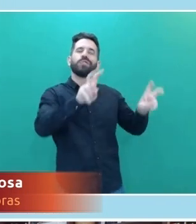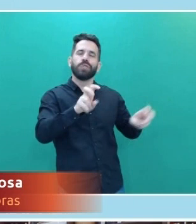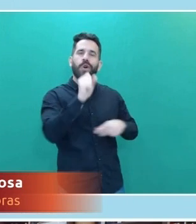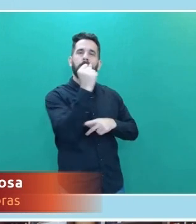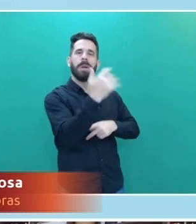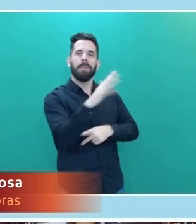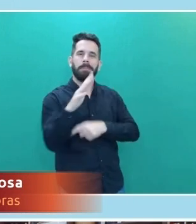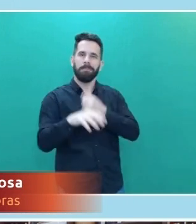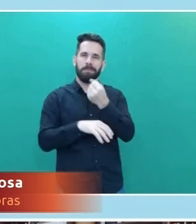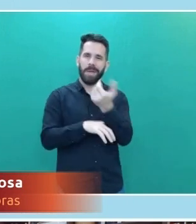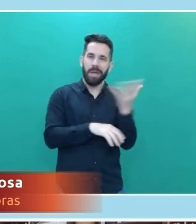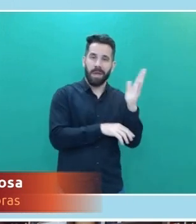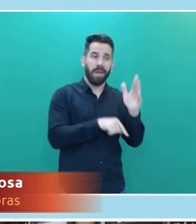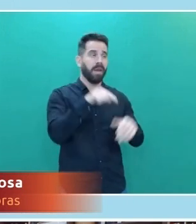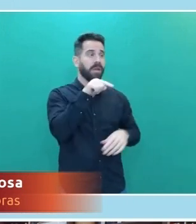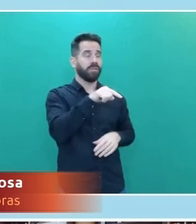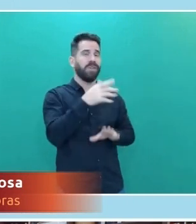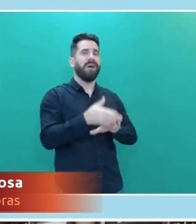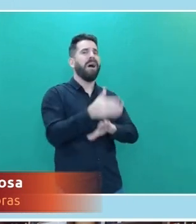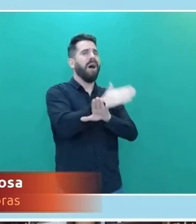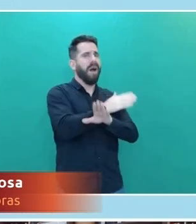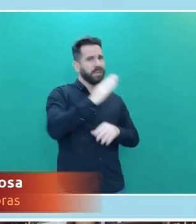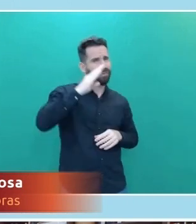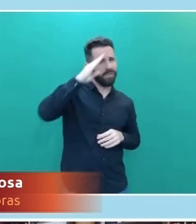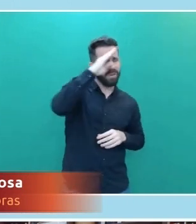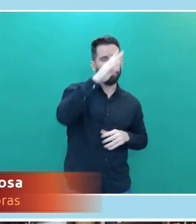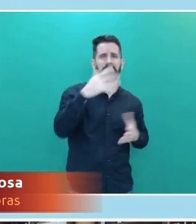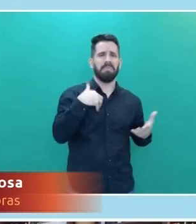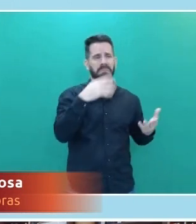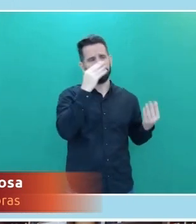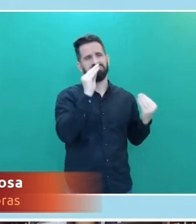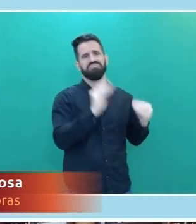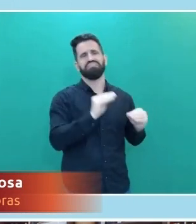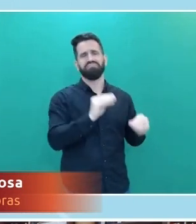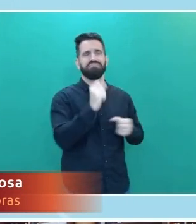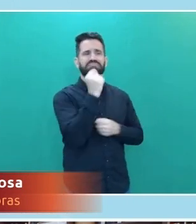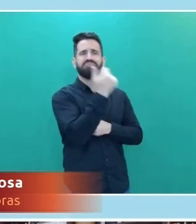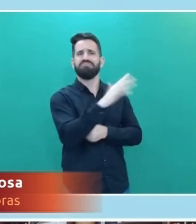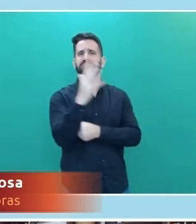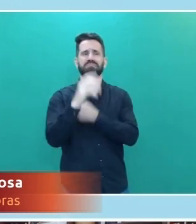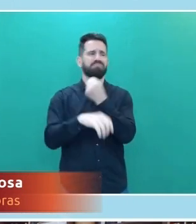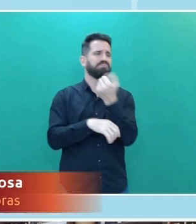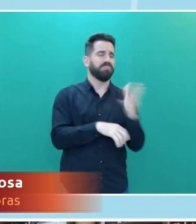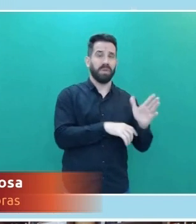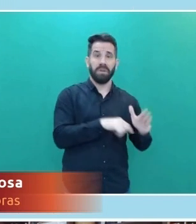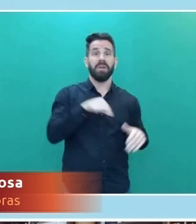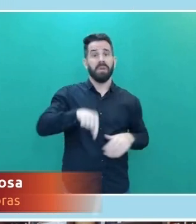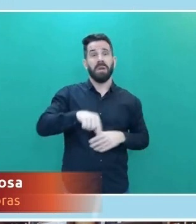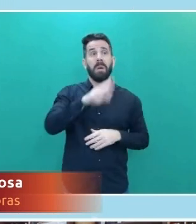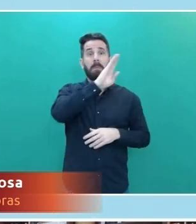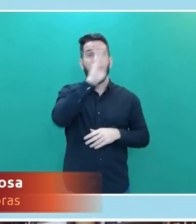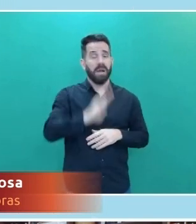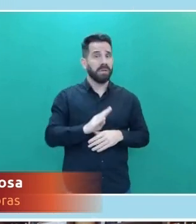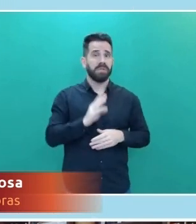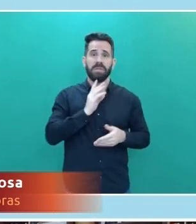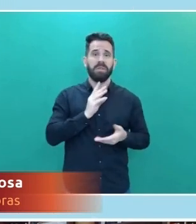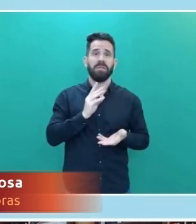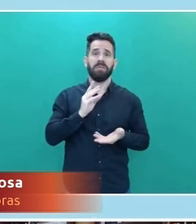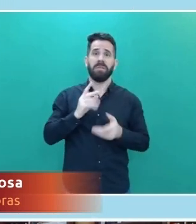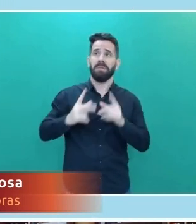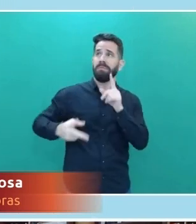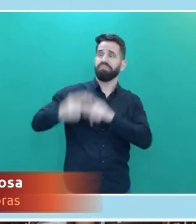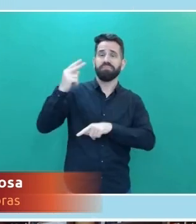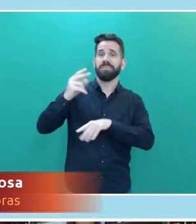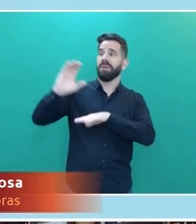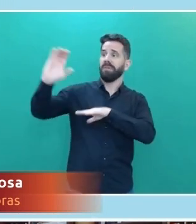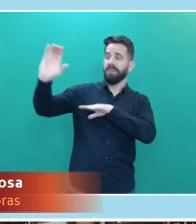discurso de não proteção, né, aos recursos naturais brasileiros, e por isso o Brasil perdeu fundos da Europa que investiam,